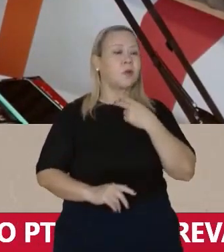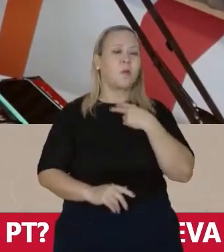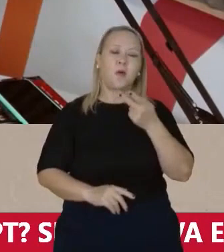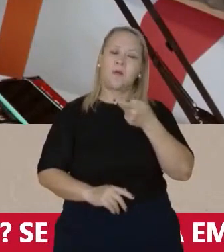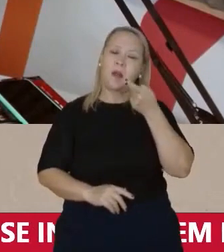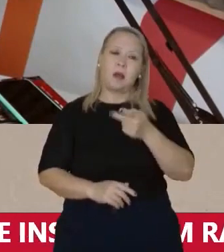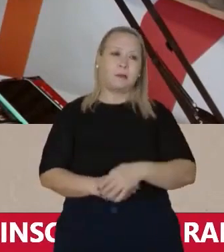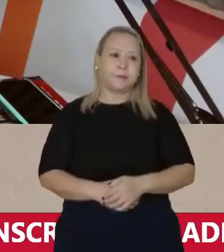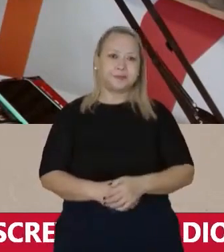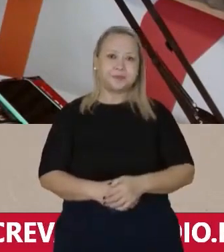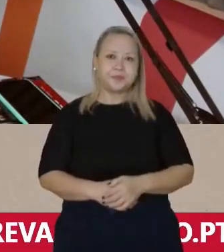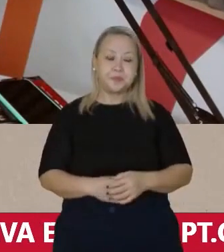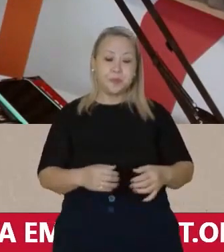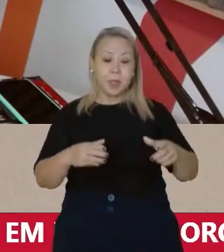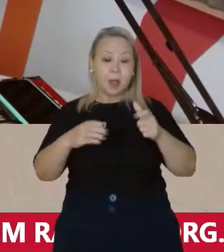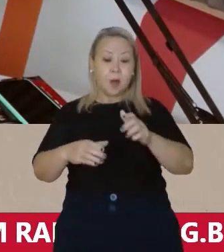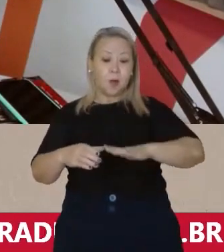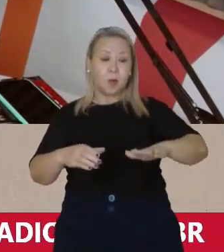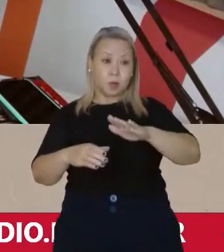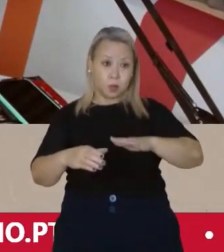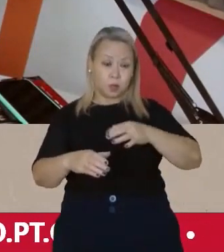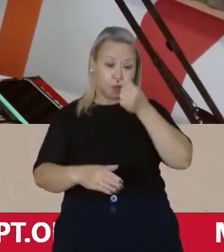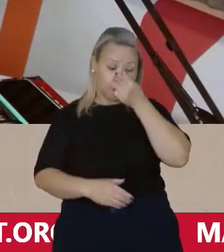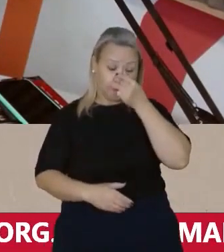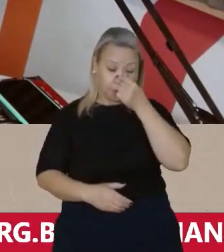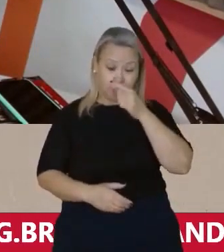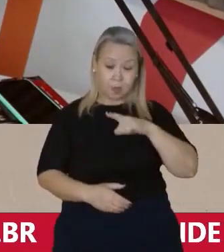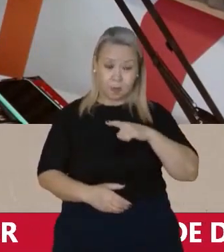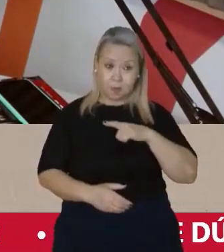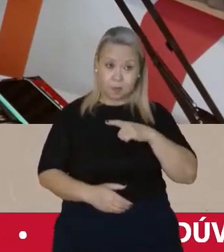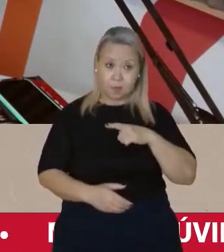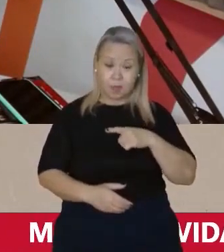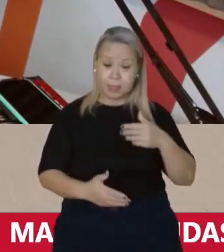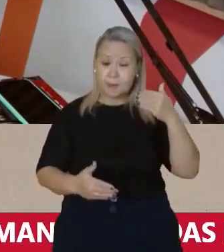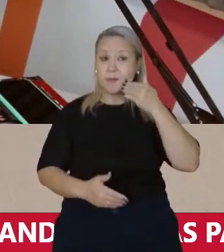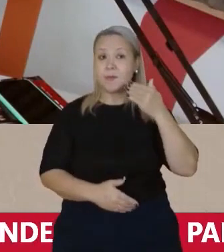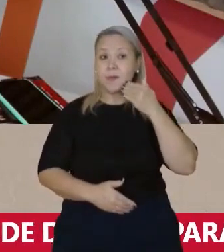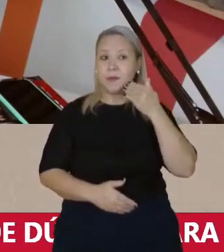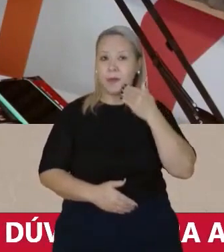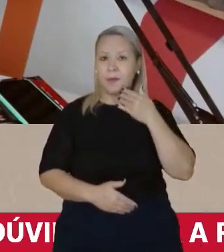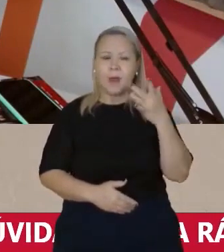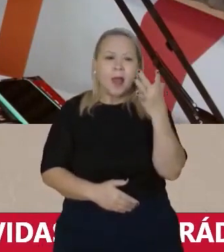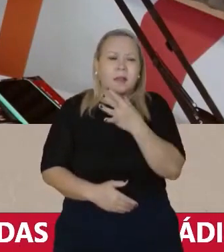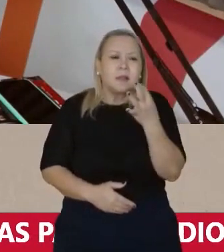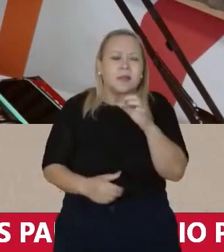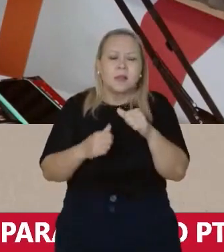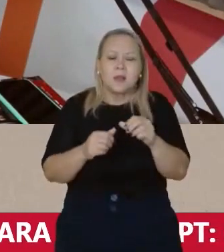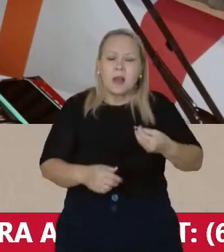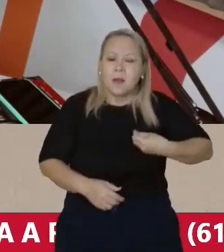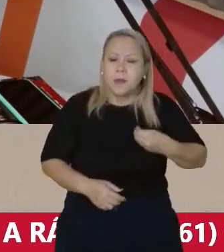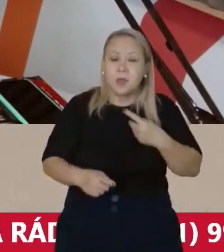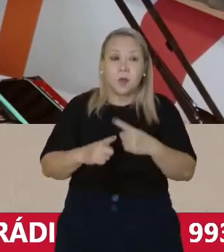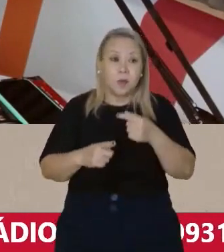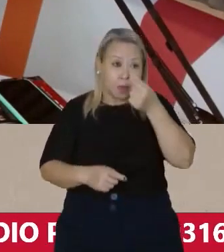manifestar. O núcleo evangélico do PT nacional tem esse nosso dever. Você sabe que é lindo estar lá, porque